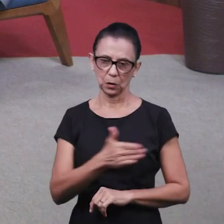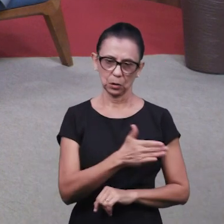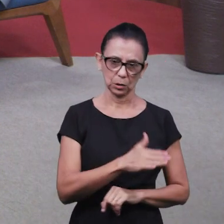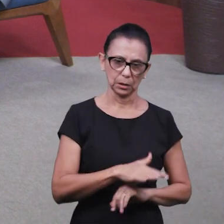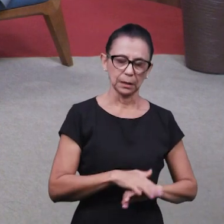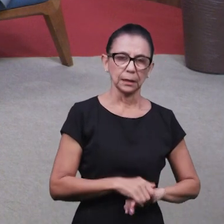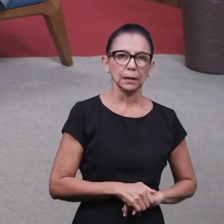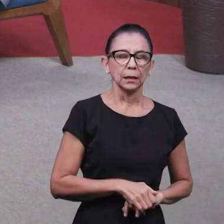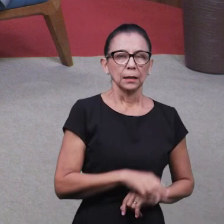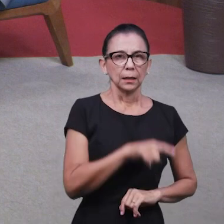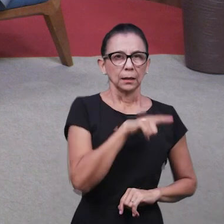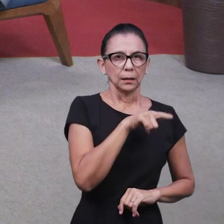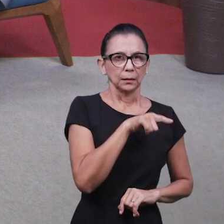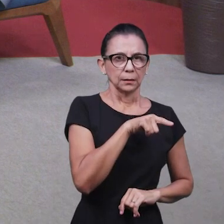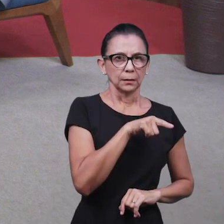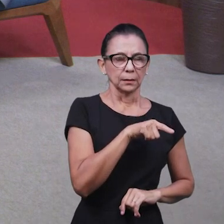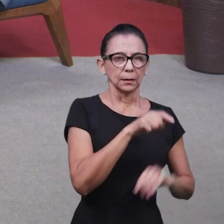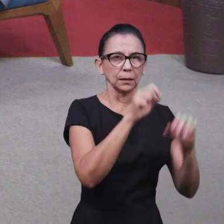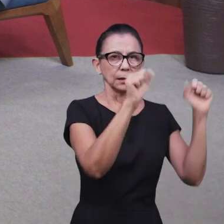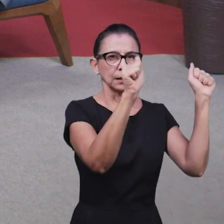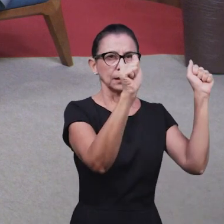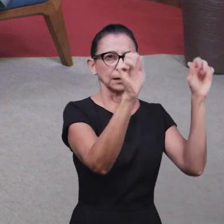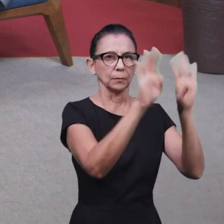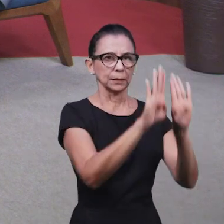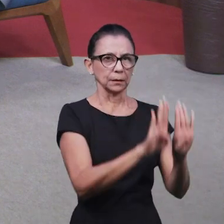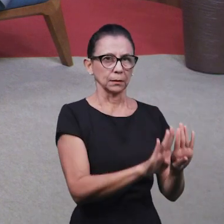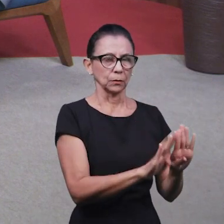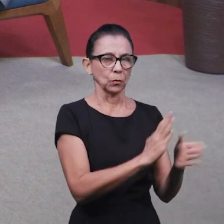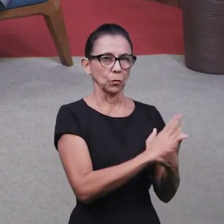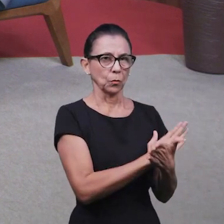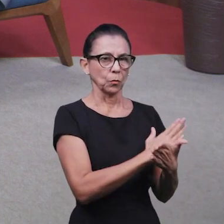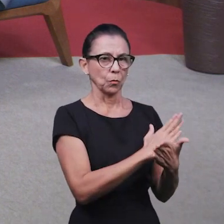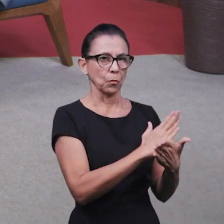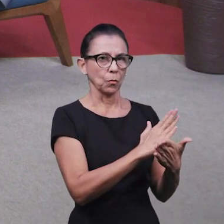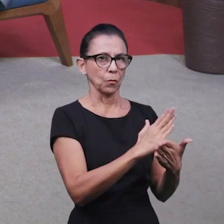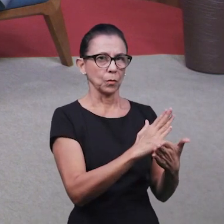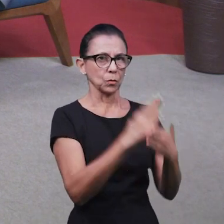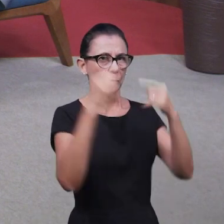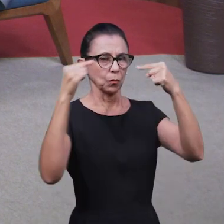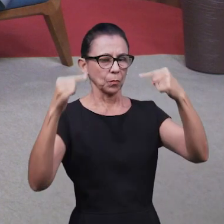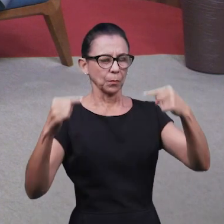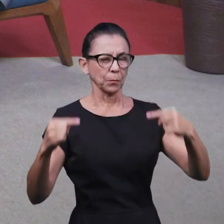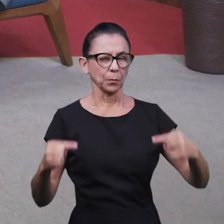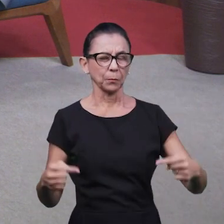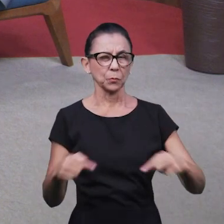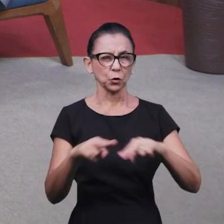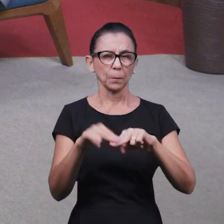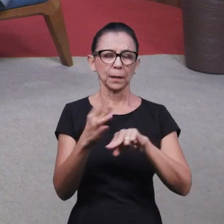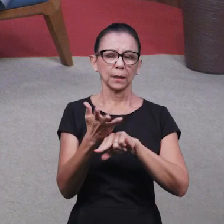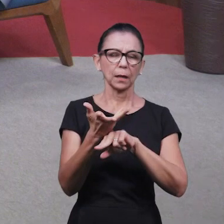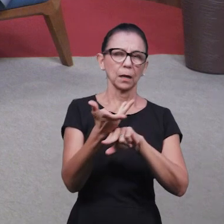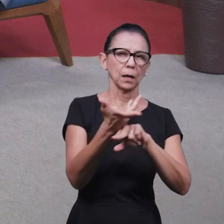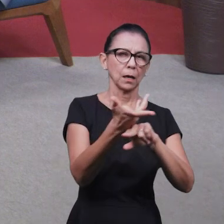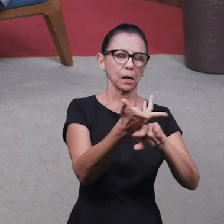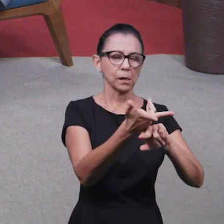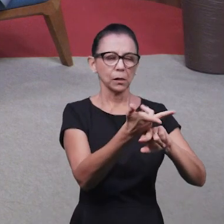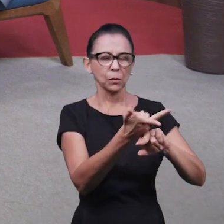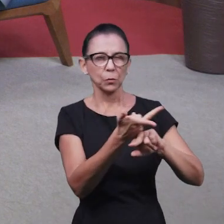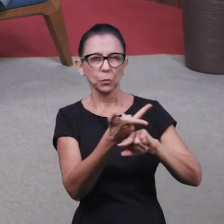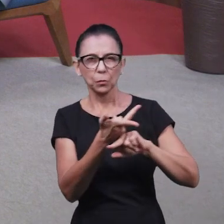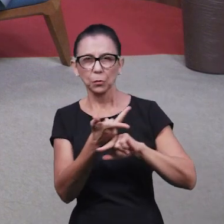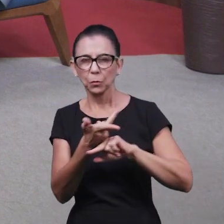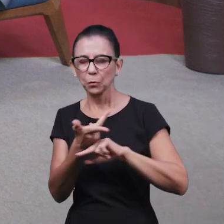sutil, porque Absalão começou uma oposição através de um trabalho bem sutil feito em Israel,